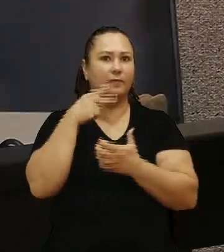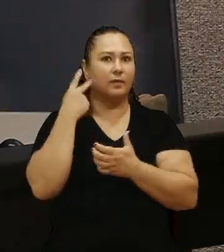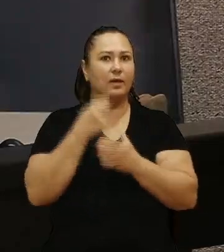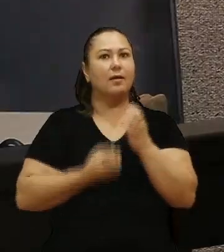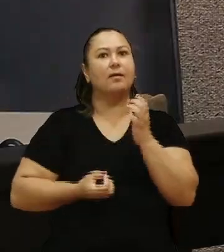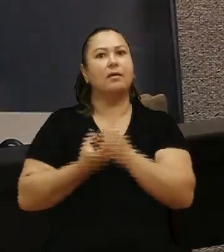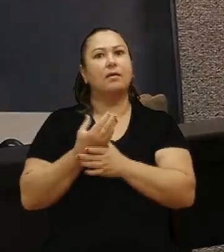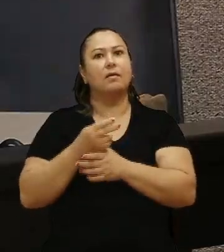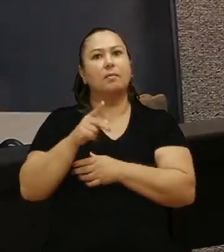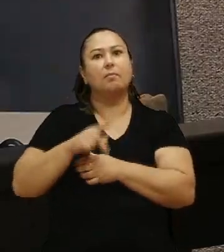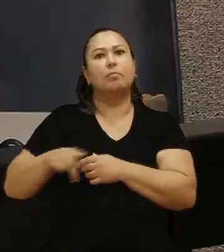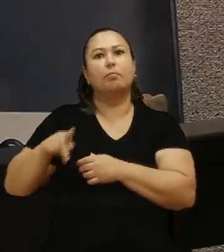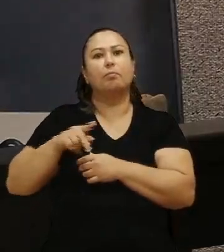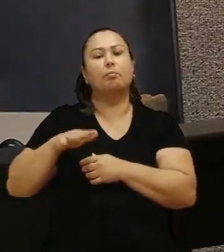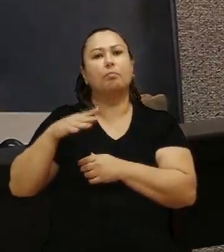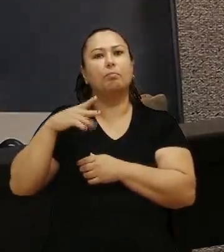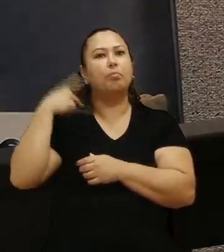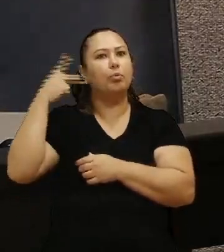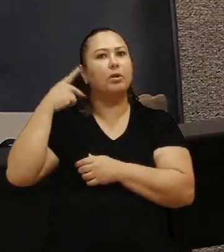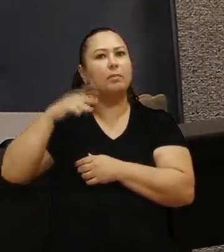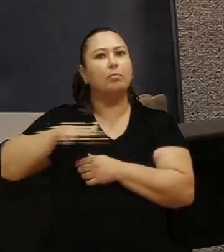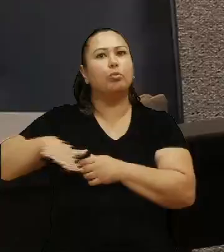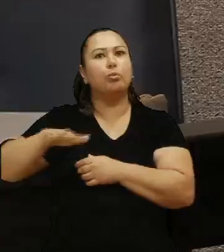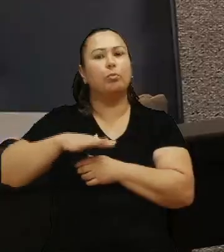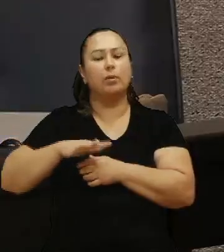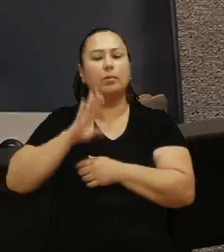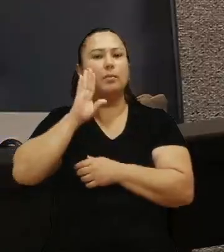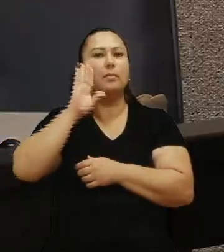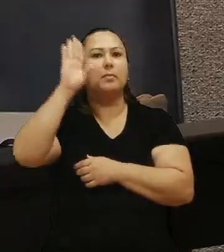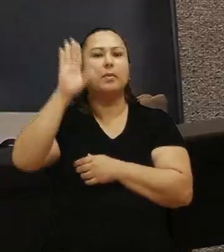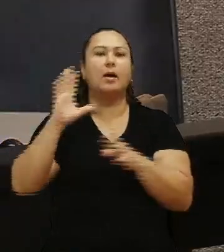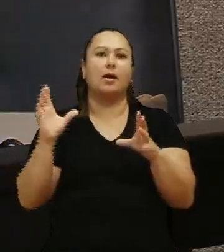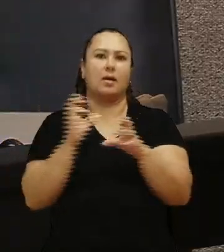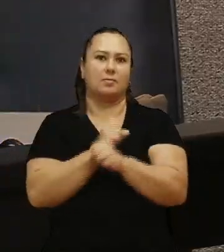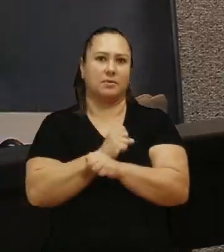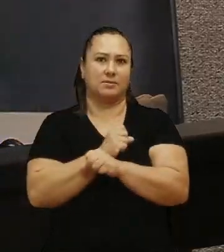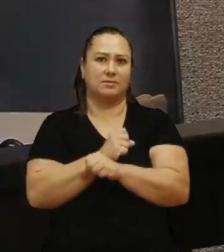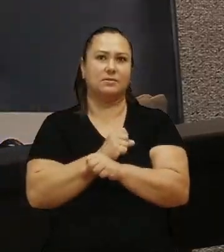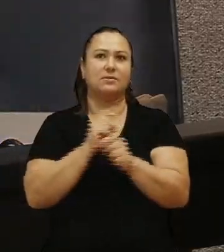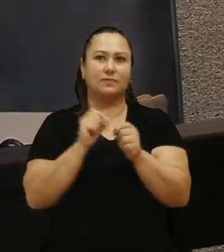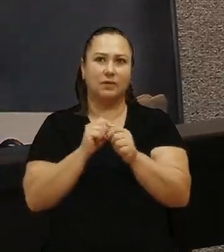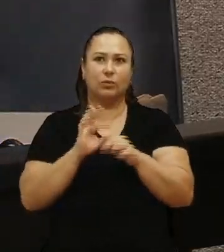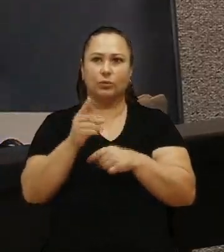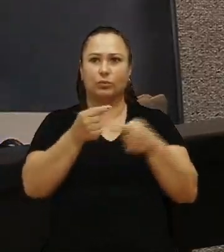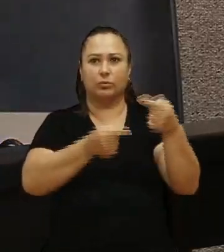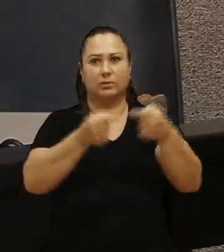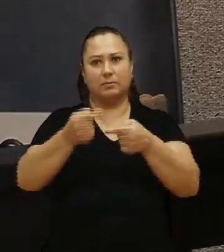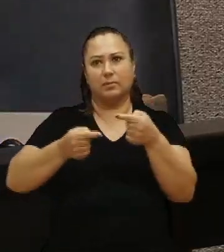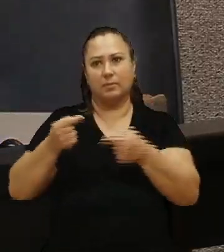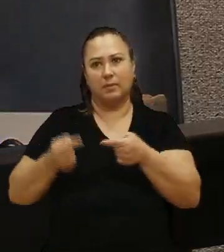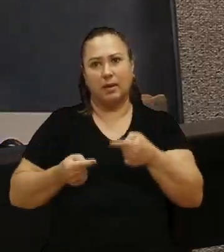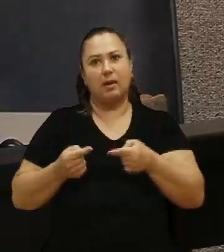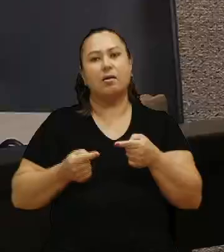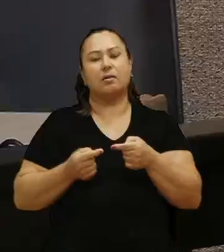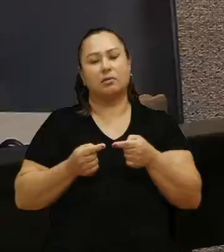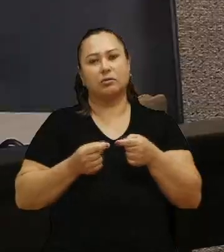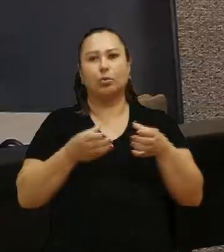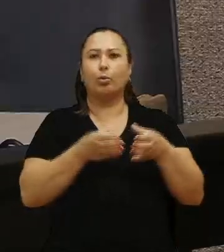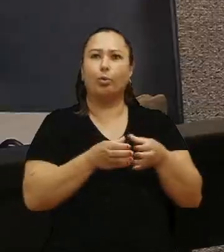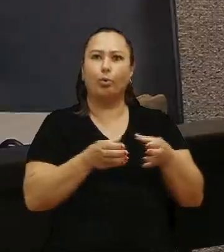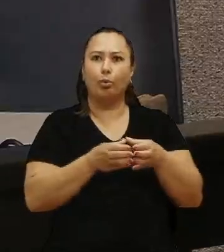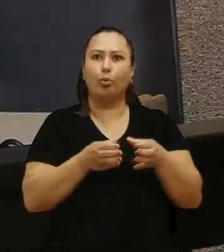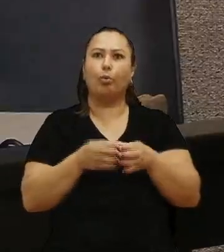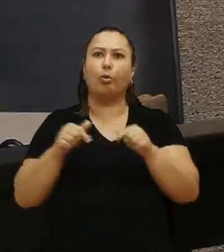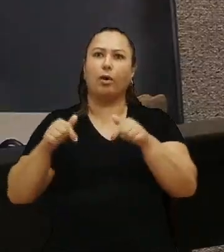de políticas públicas, principalmente para a causa animal. E é isso que vem fazendo em todos os debates, né? Tanto na frente parlamentar,